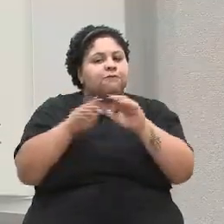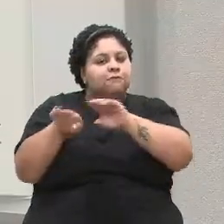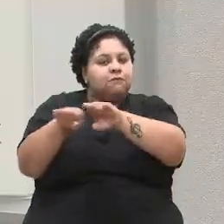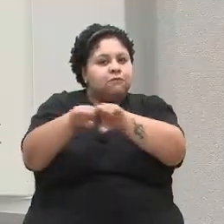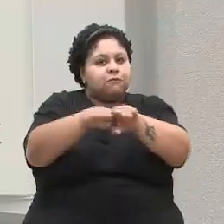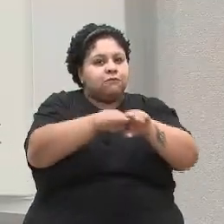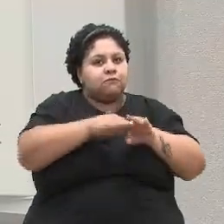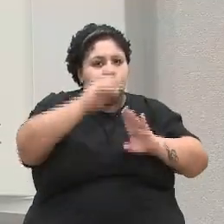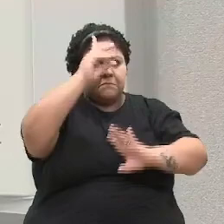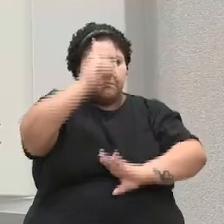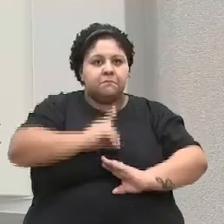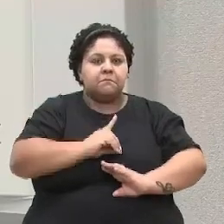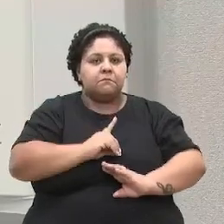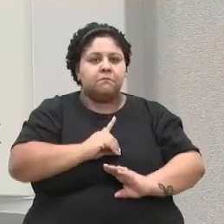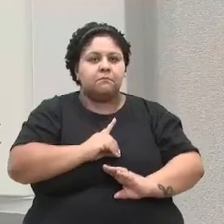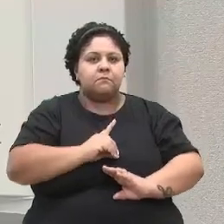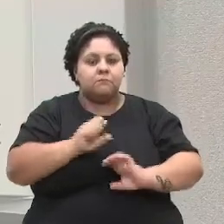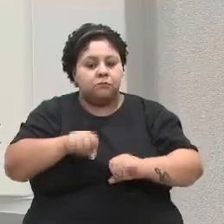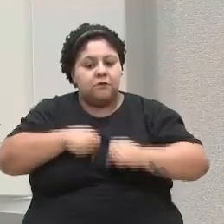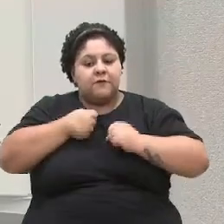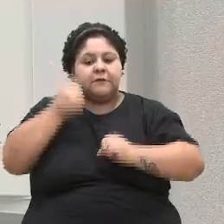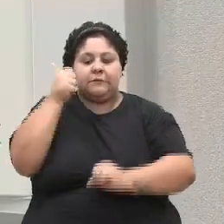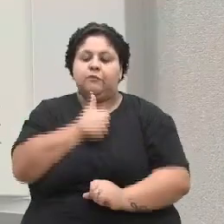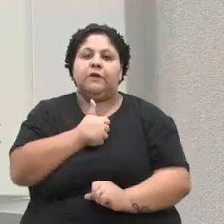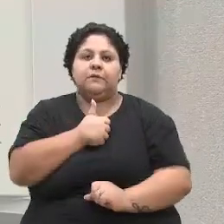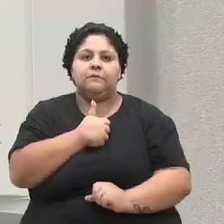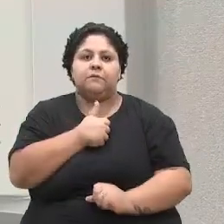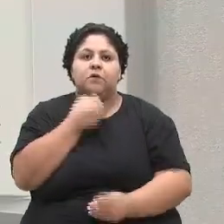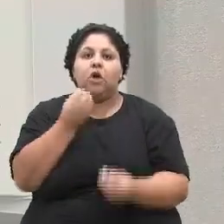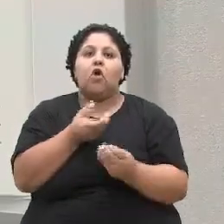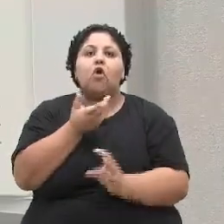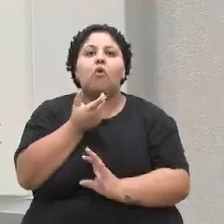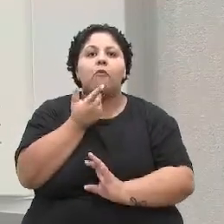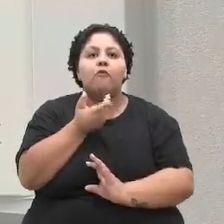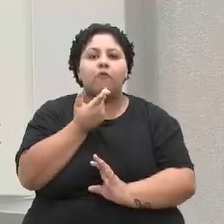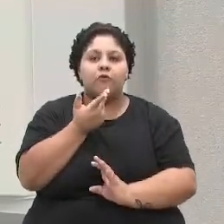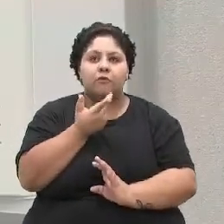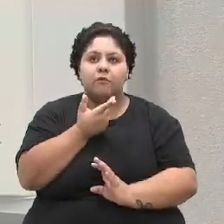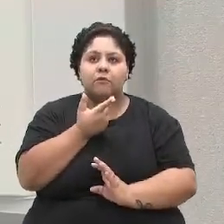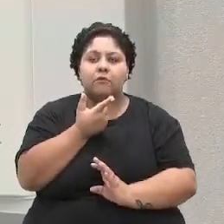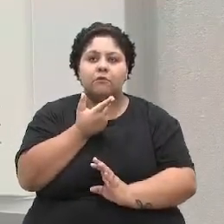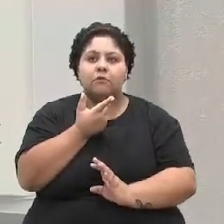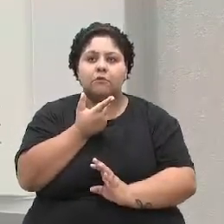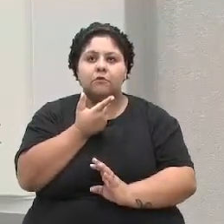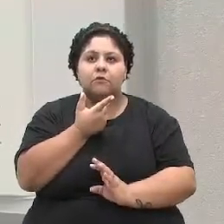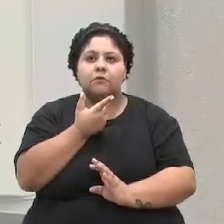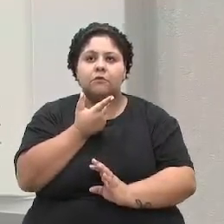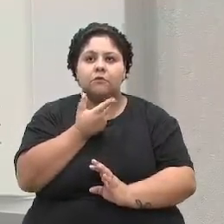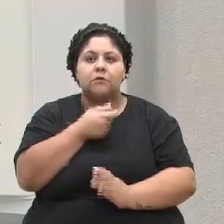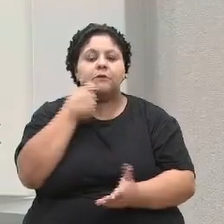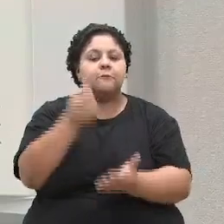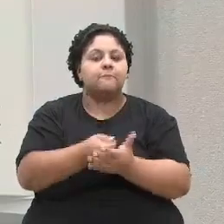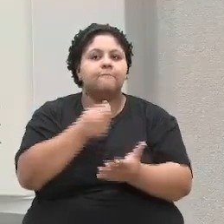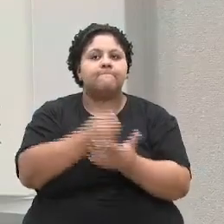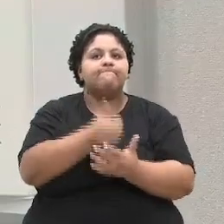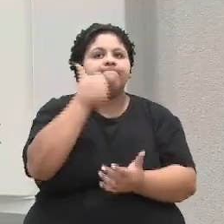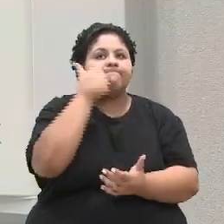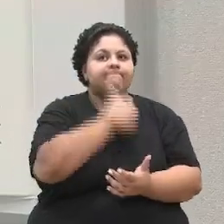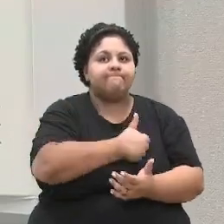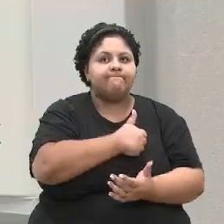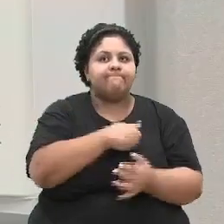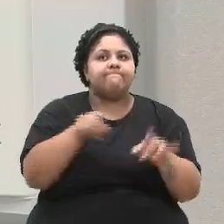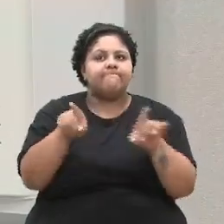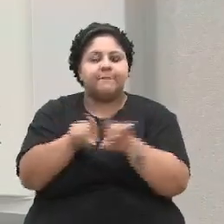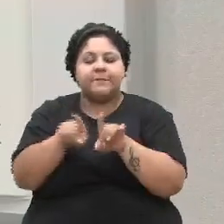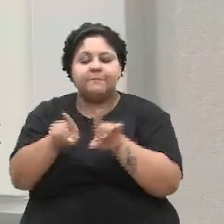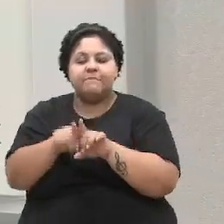de direitos e defesa das mulheres. Como foi bem falado pela Irani, defendendo as mulheres, nós defendemos toda a